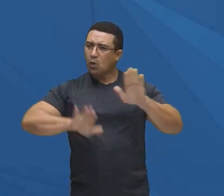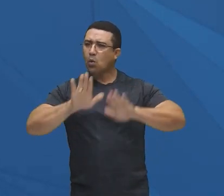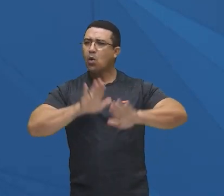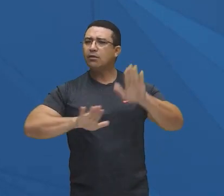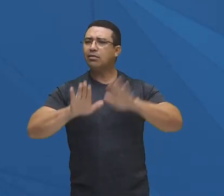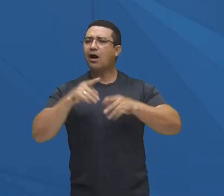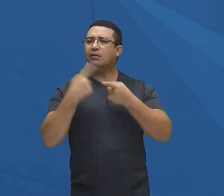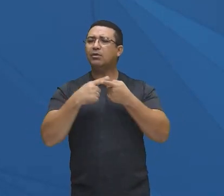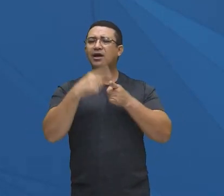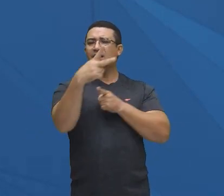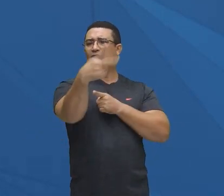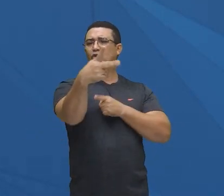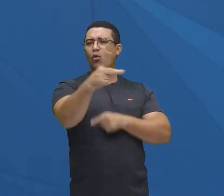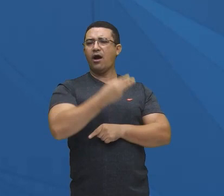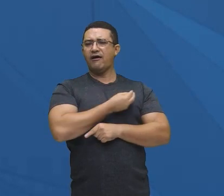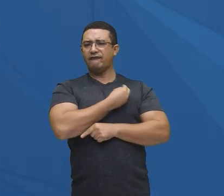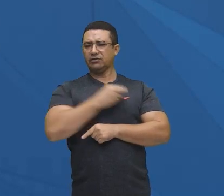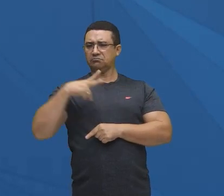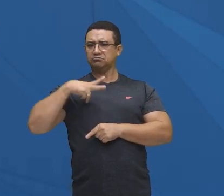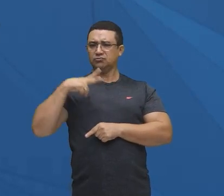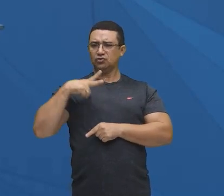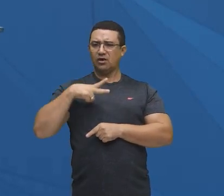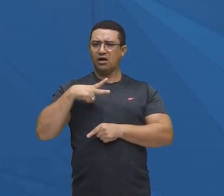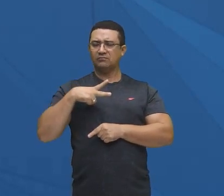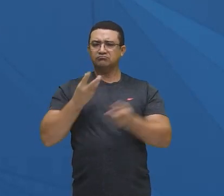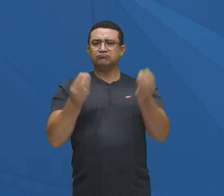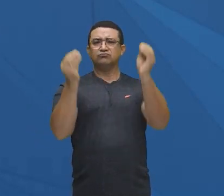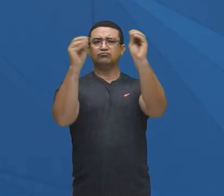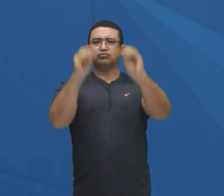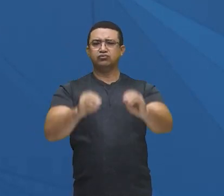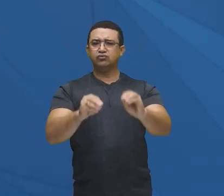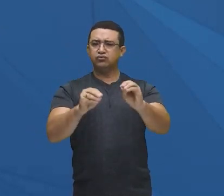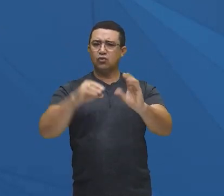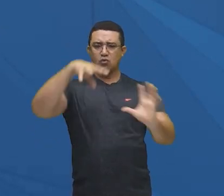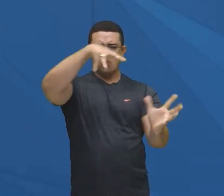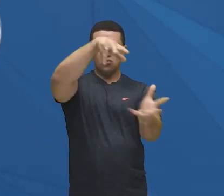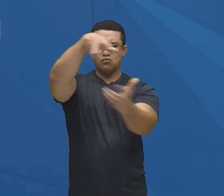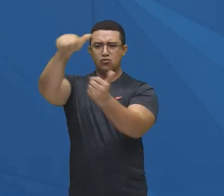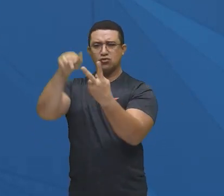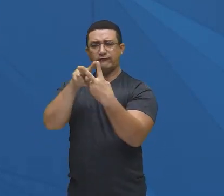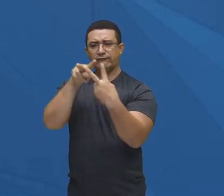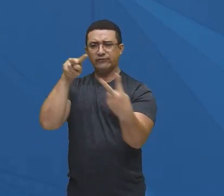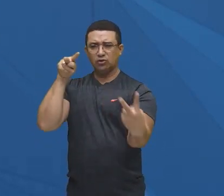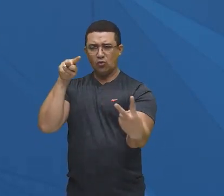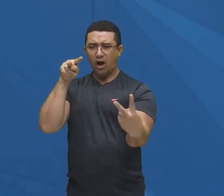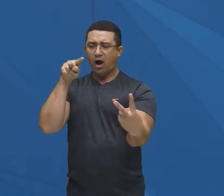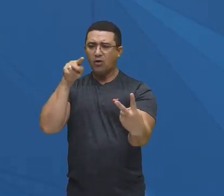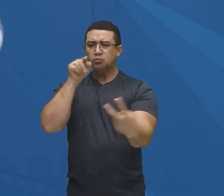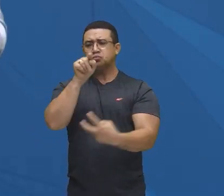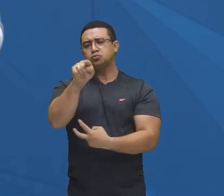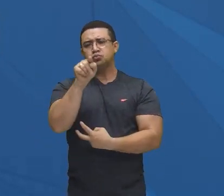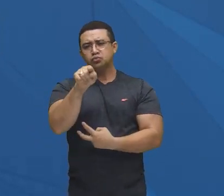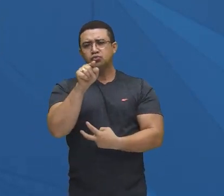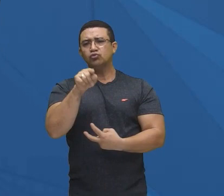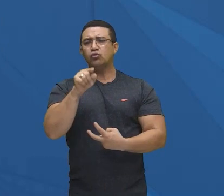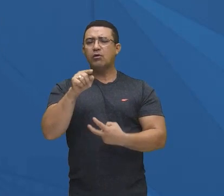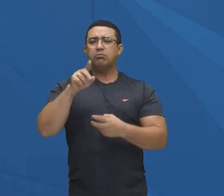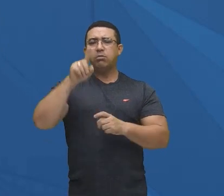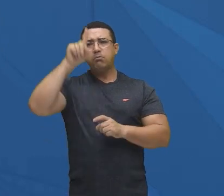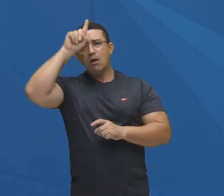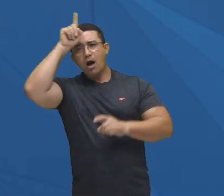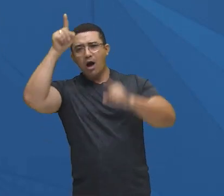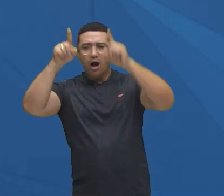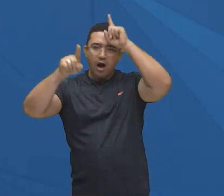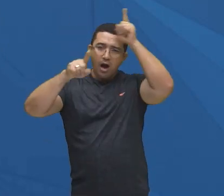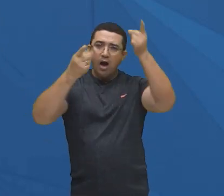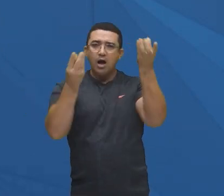sua realidade para o ambiente digital, para o ambiente virtual, no qual você está ali criando e